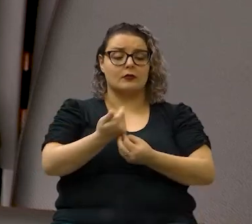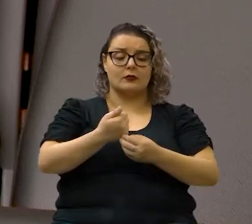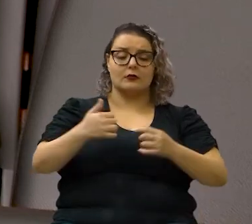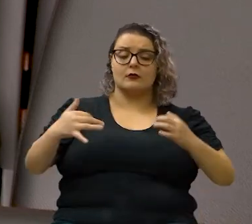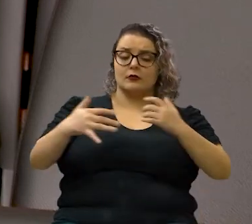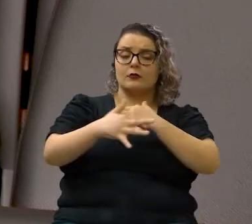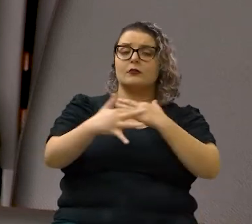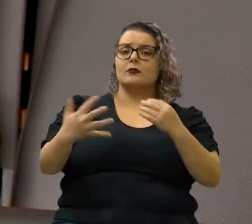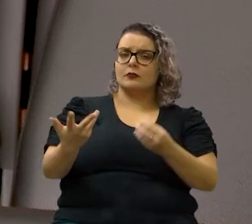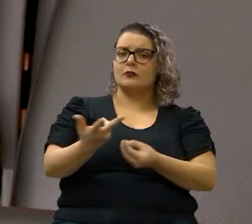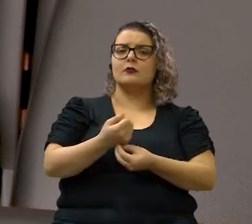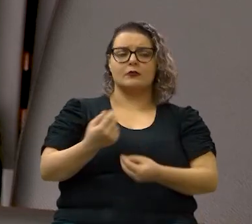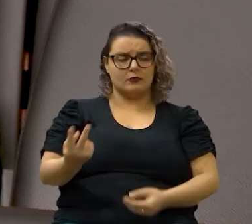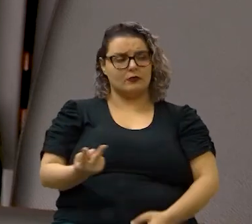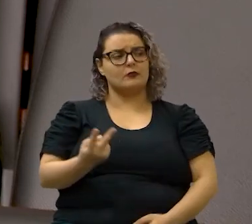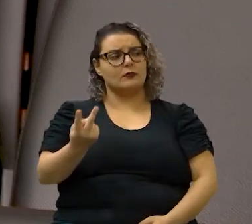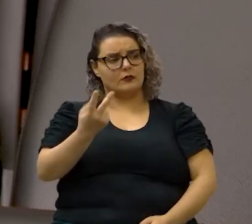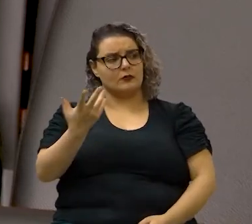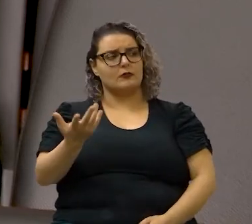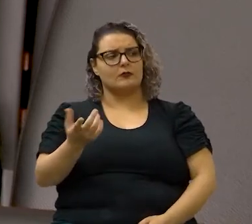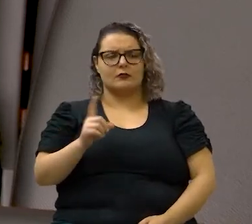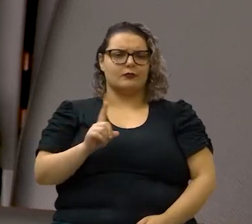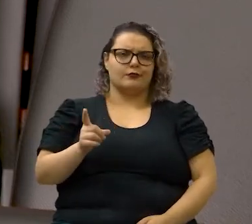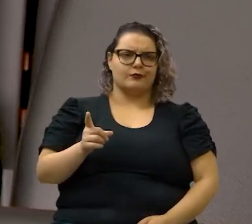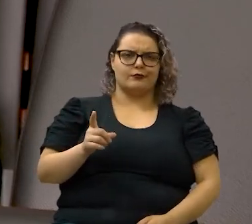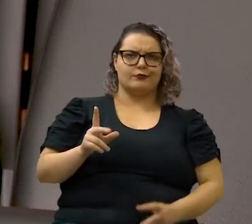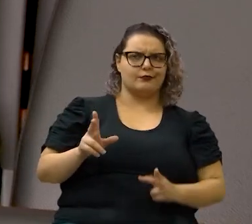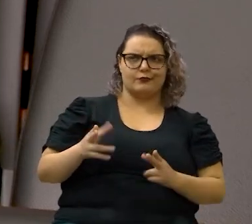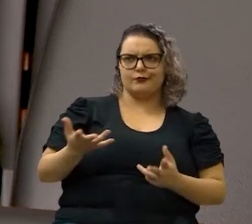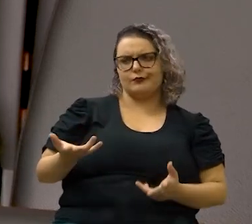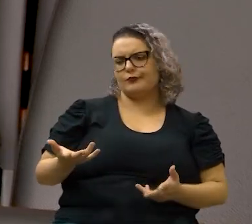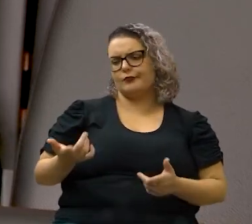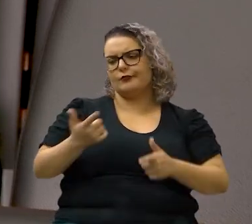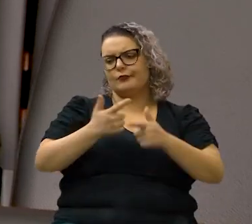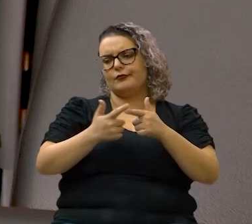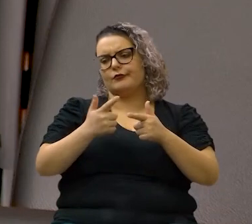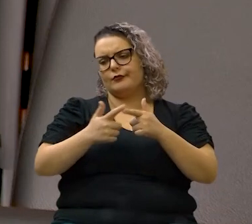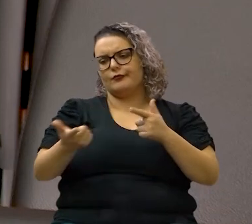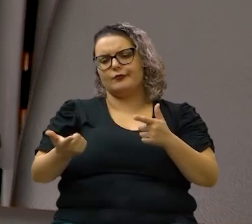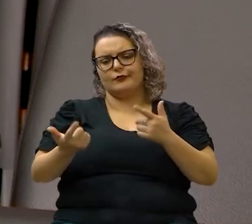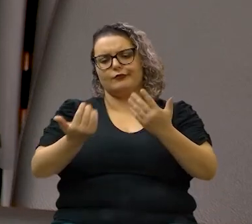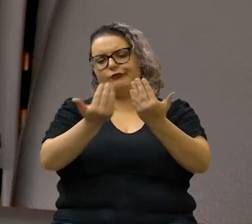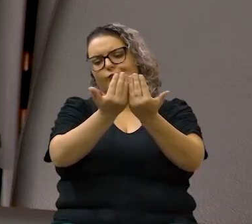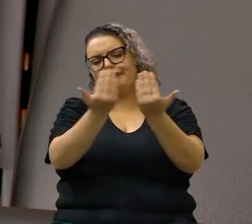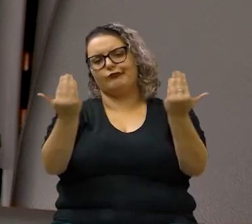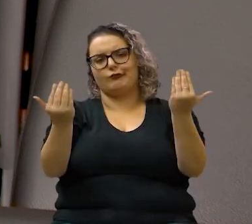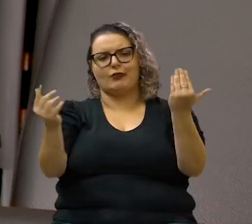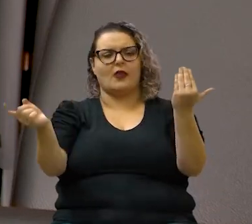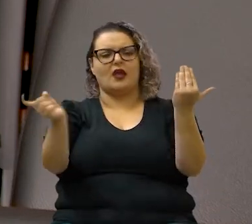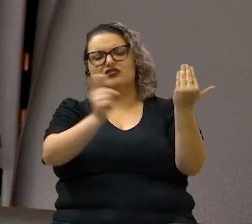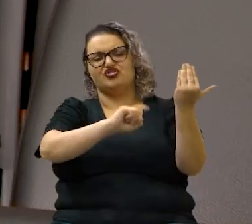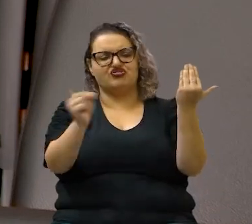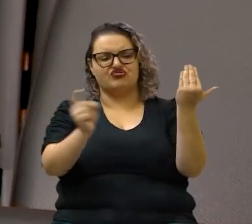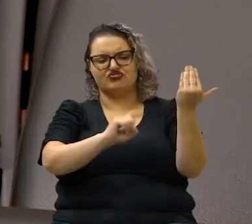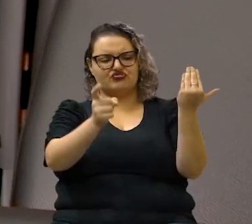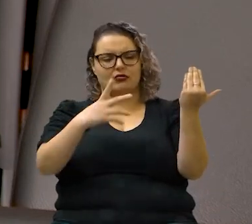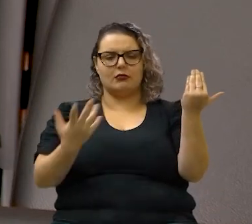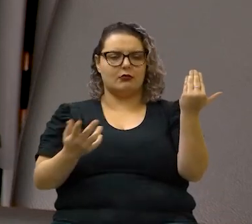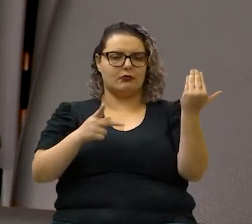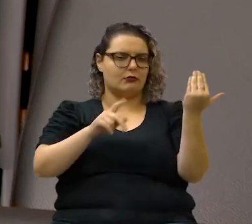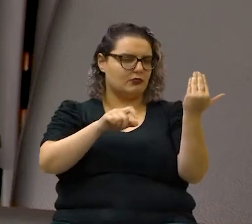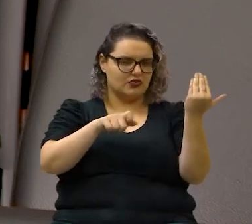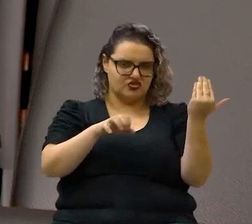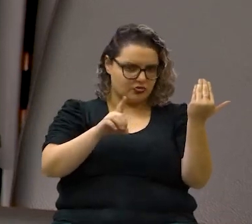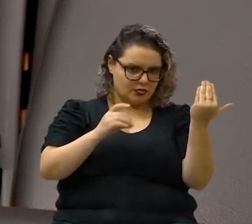uma manifestação artística de muito valor e não como algo que resolve o problema lá do muro que vai ser pichado, então você